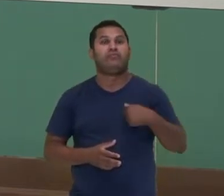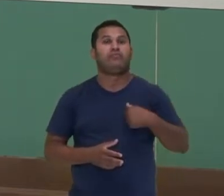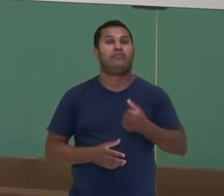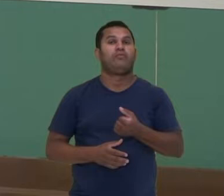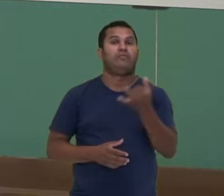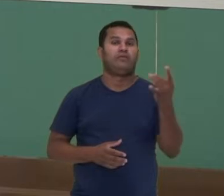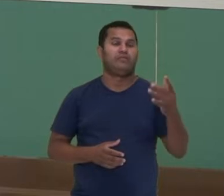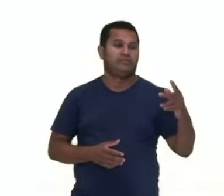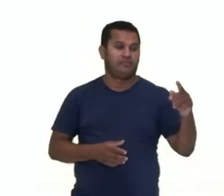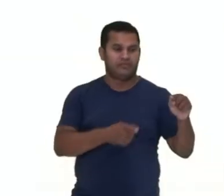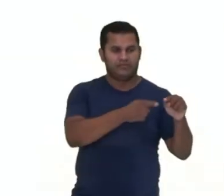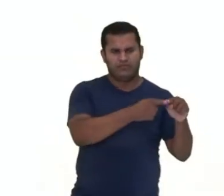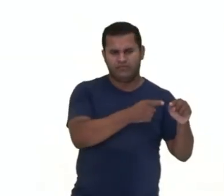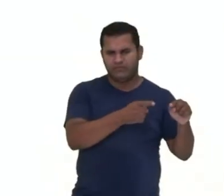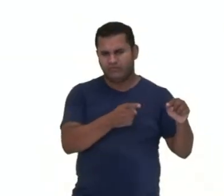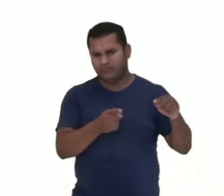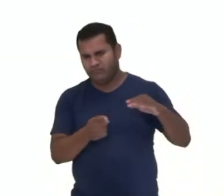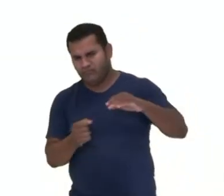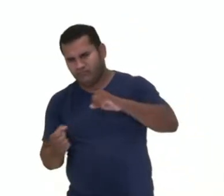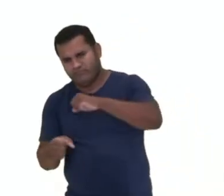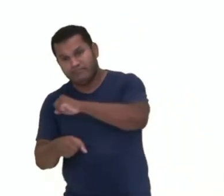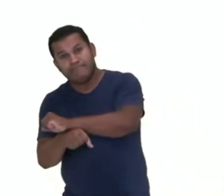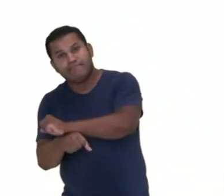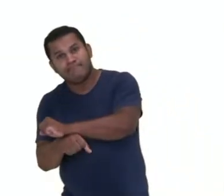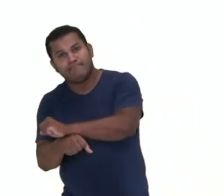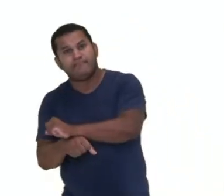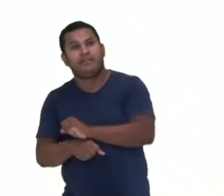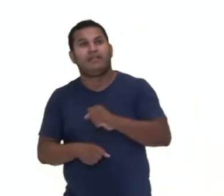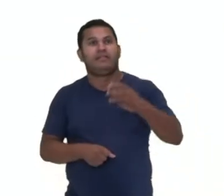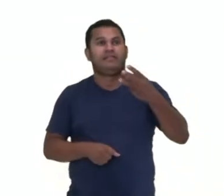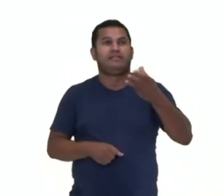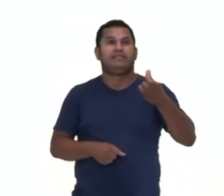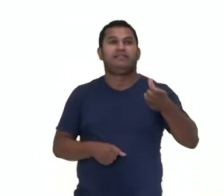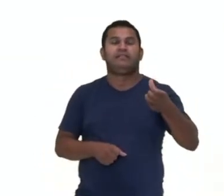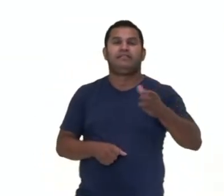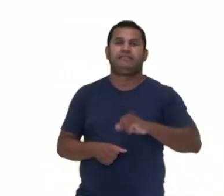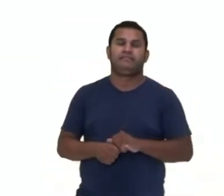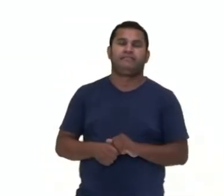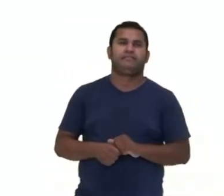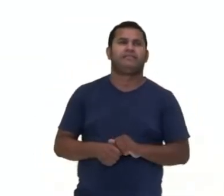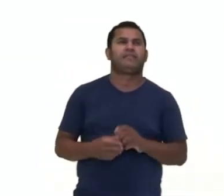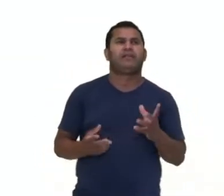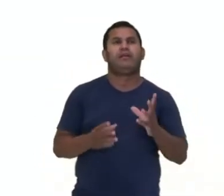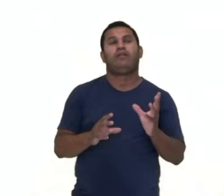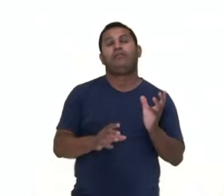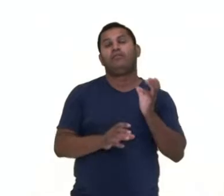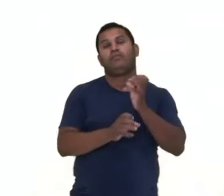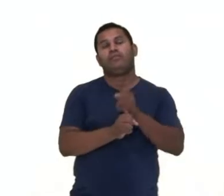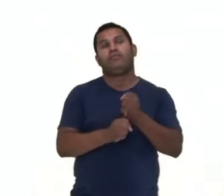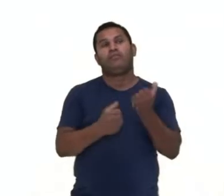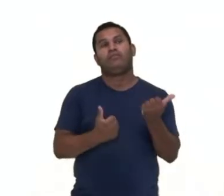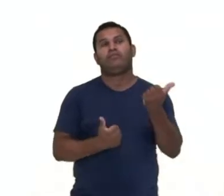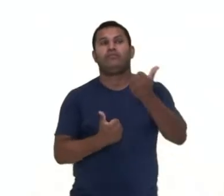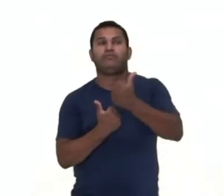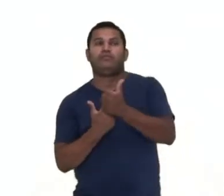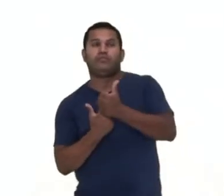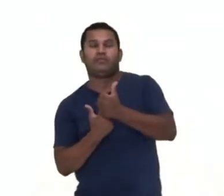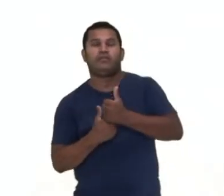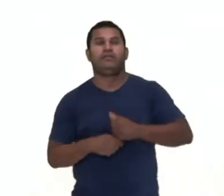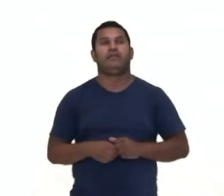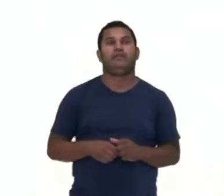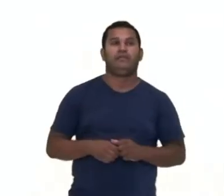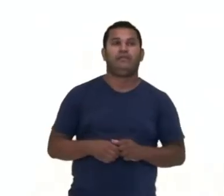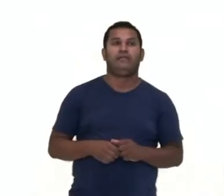Veja que doido aqui agora, né? Com esses dados, eu vou testar isso na função horária da velocidade.